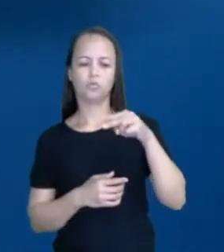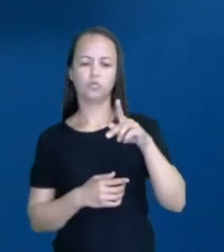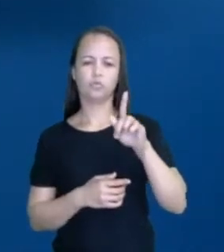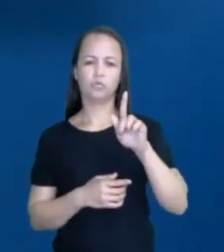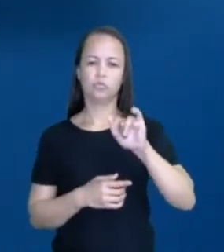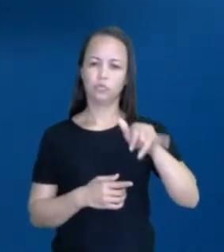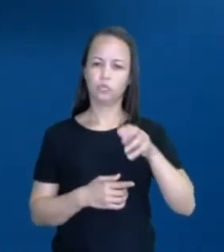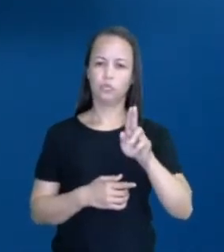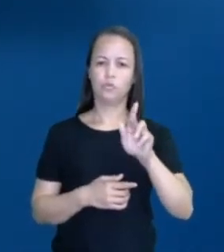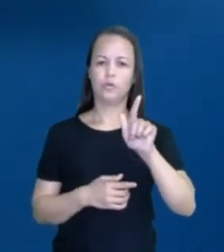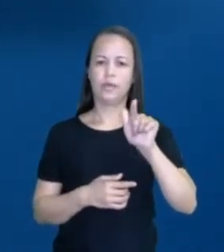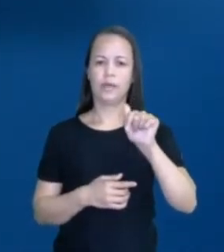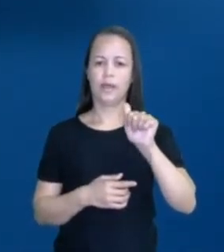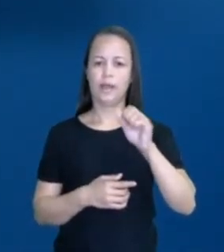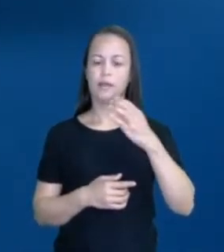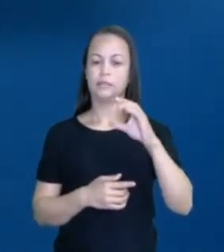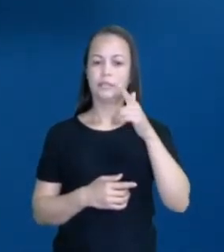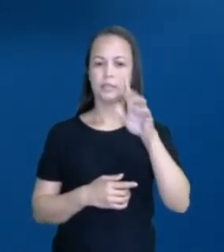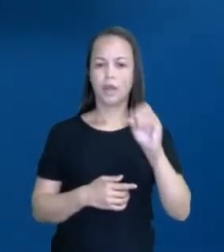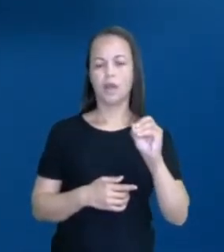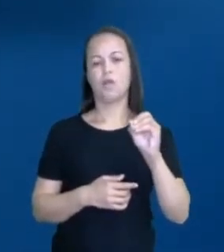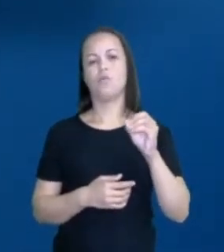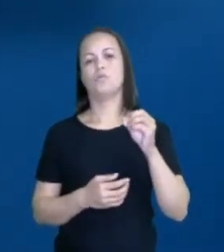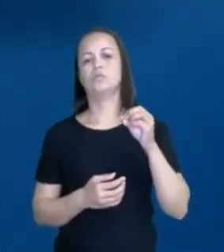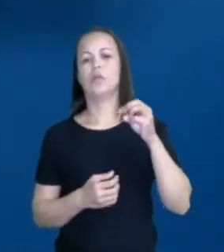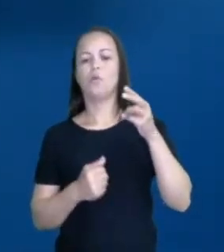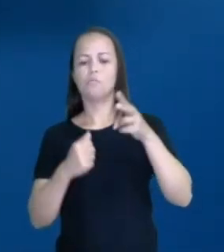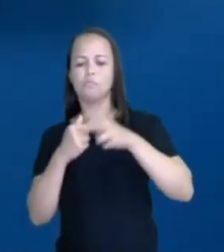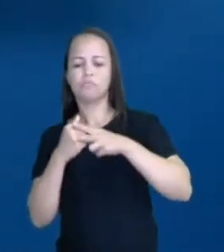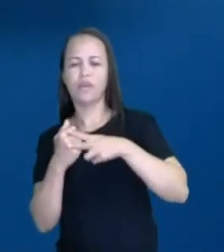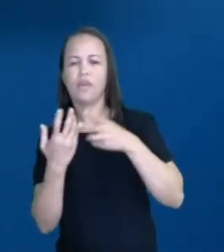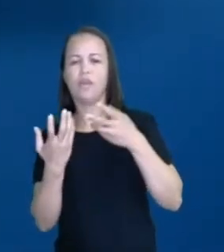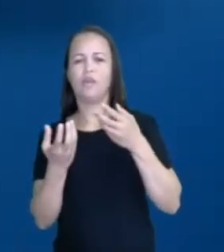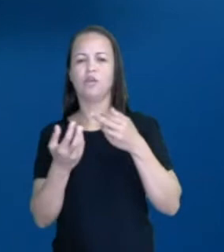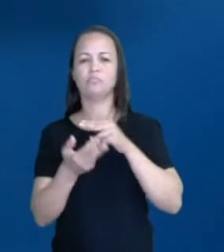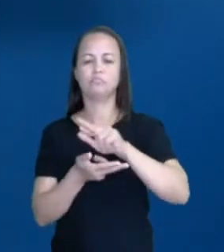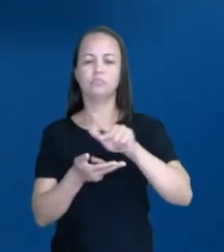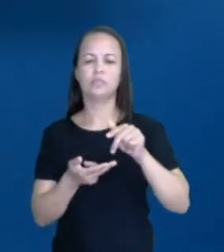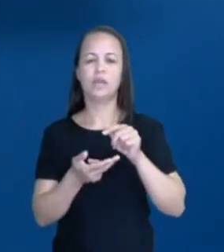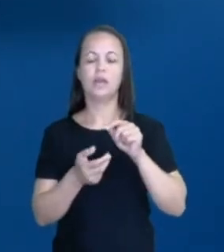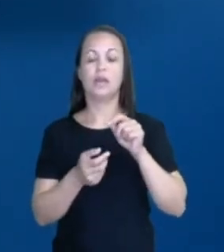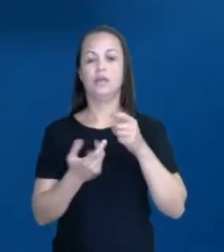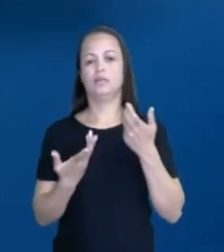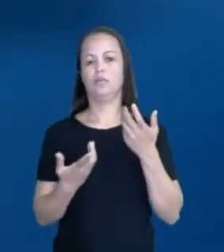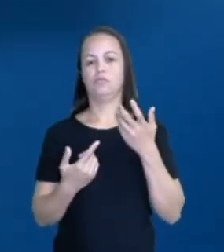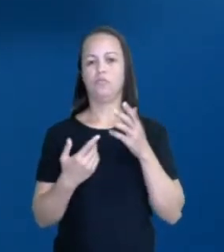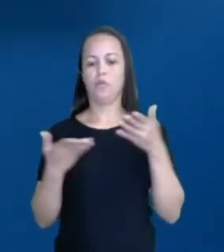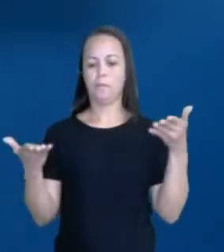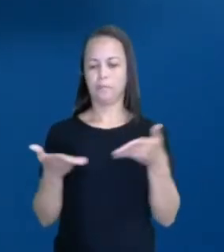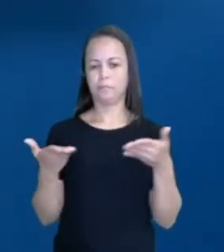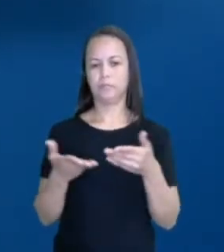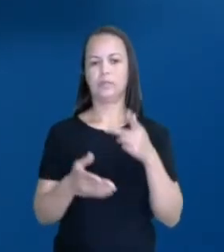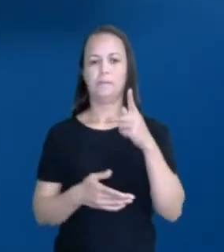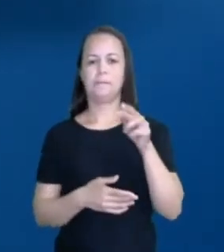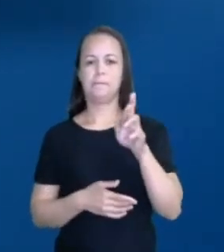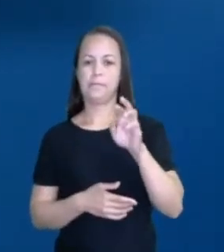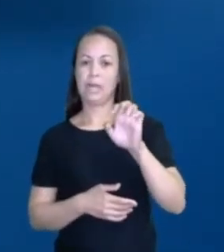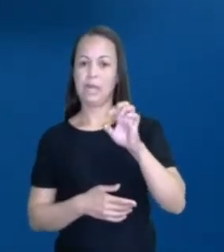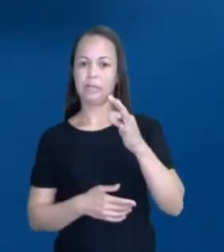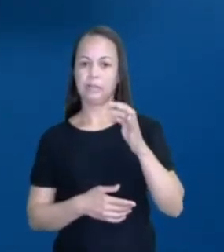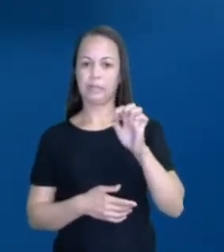verbal. Então, o tempo verbal é quando acontece aquela ação. Foi no presente, pretérito